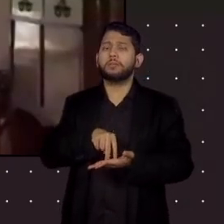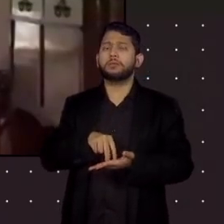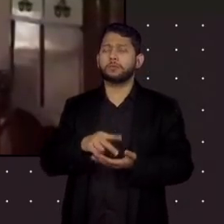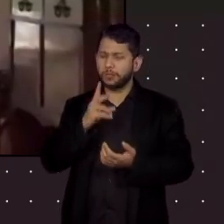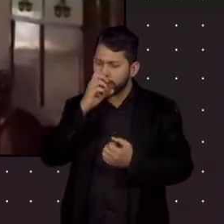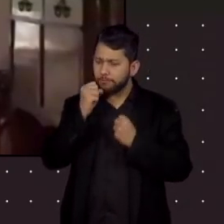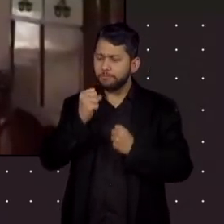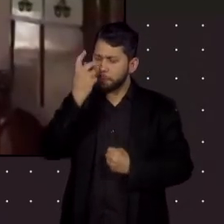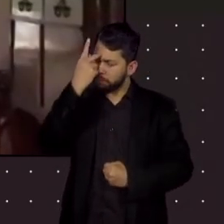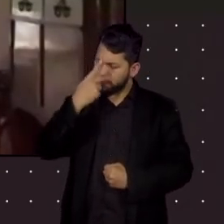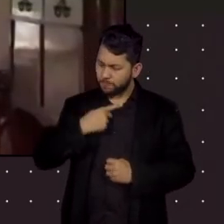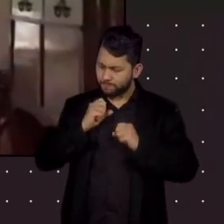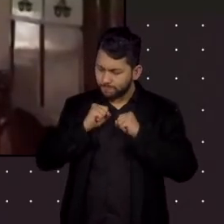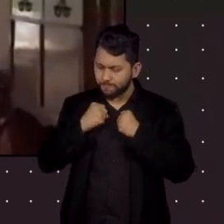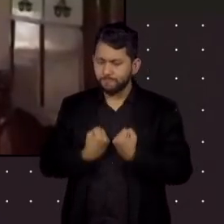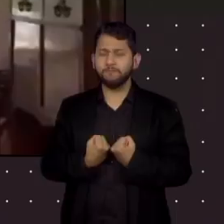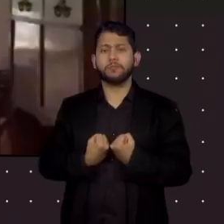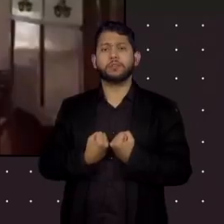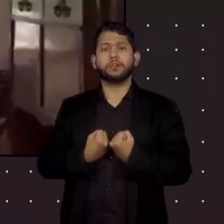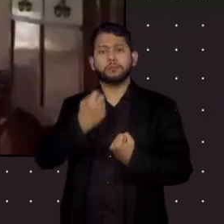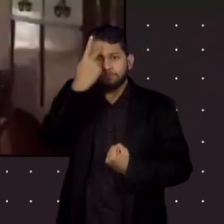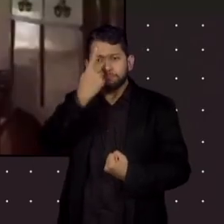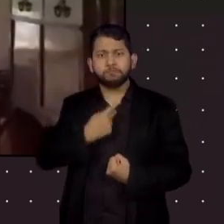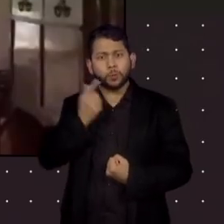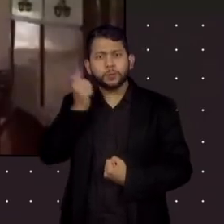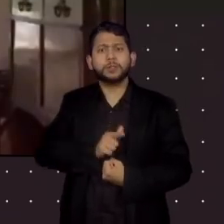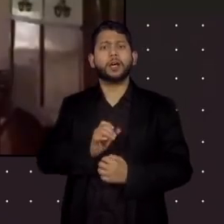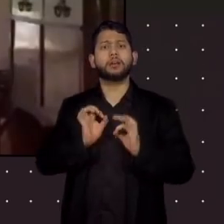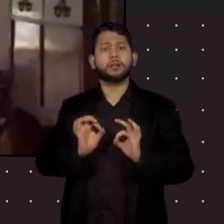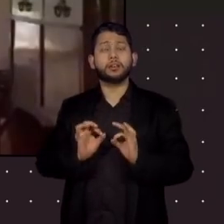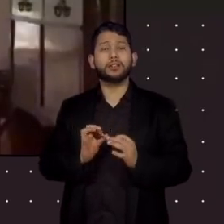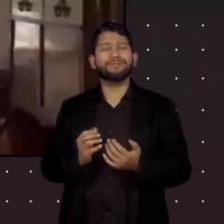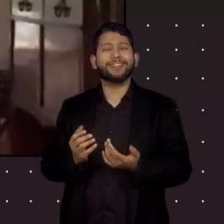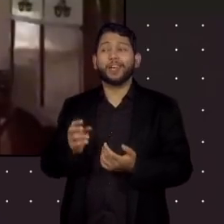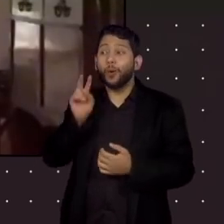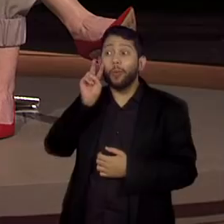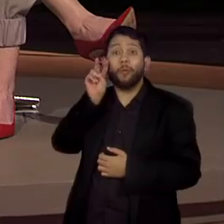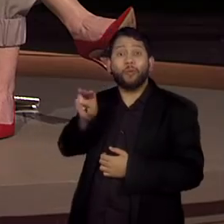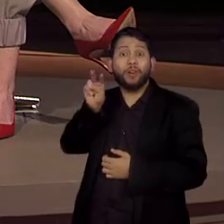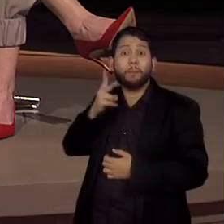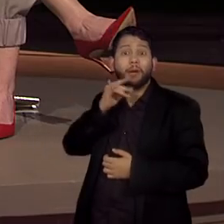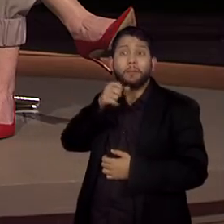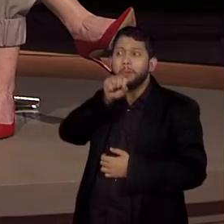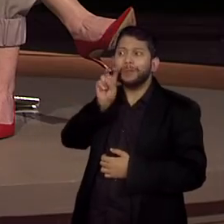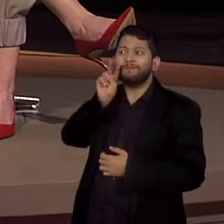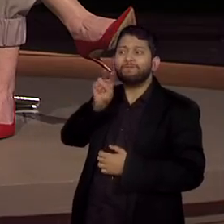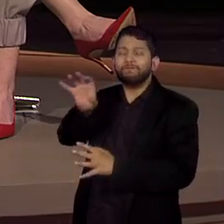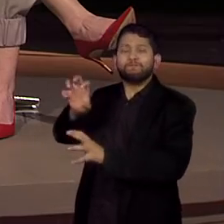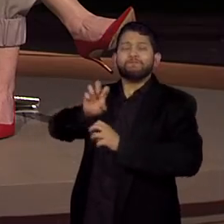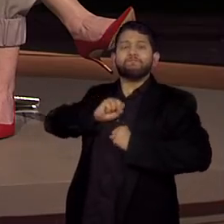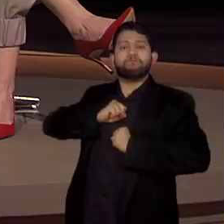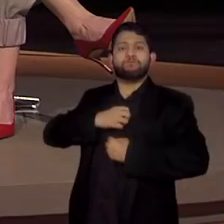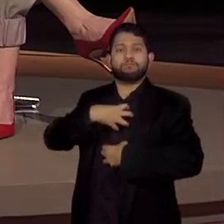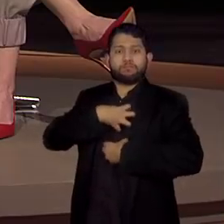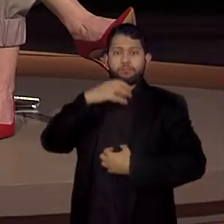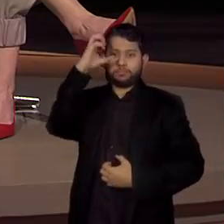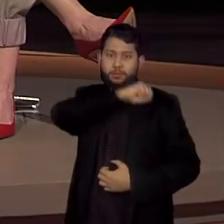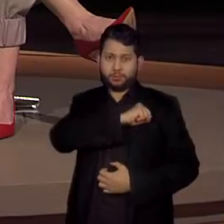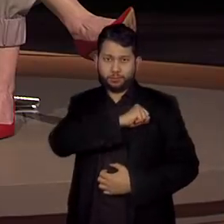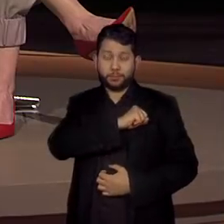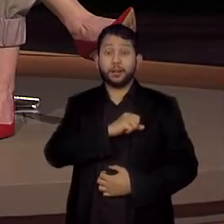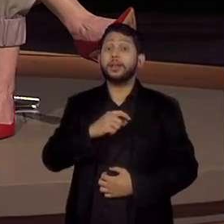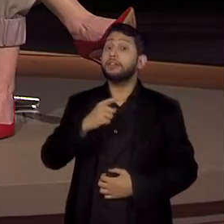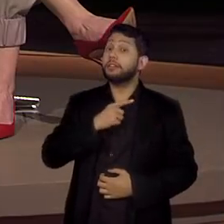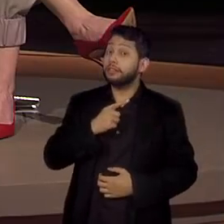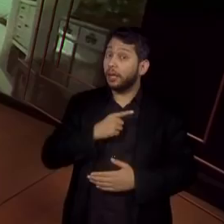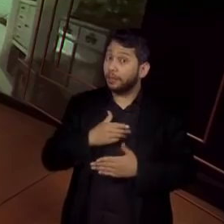altruístas. Então, eu acho que essa força foi um aprendizado, assim, né? Eu tive a dificuldade de